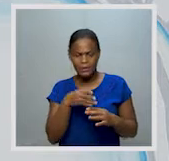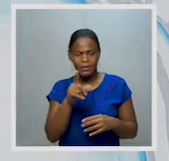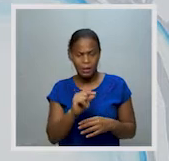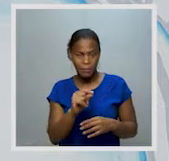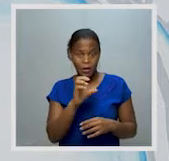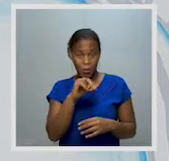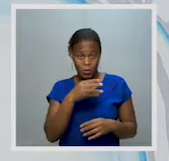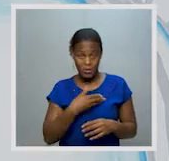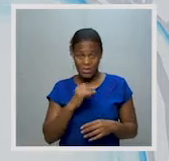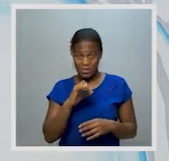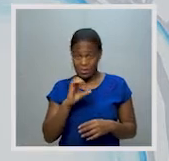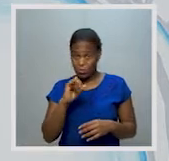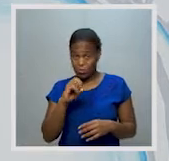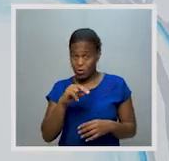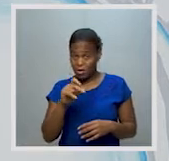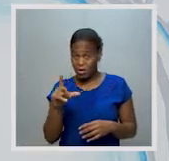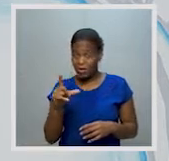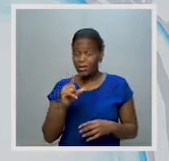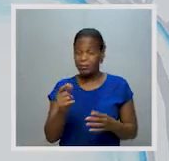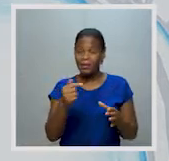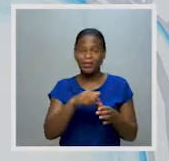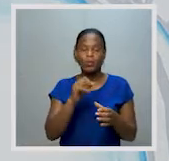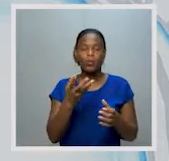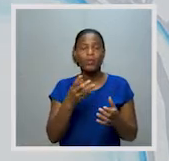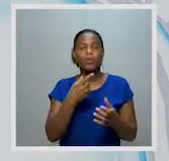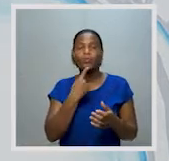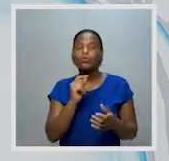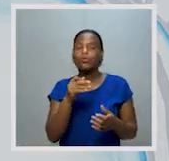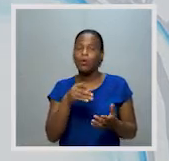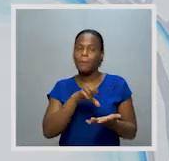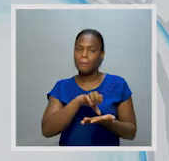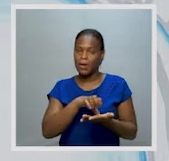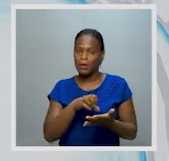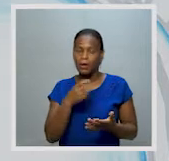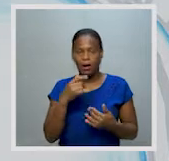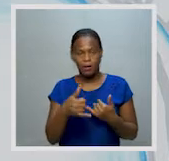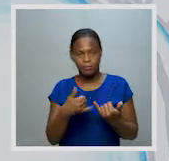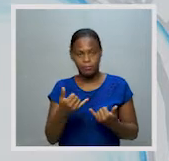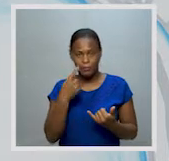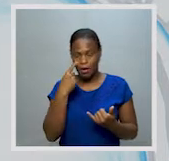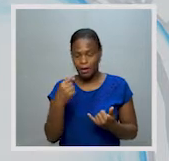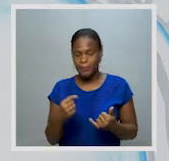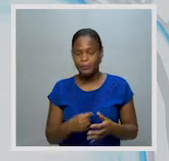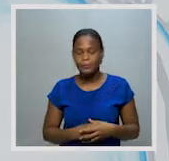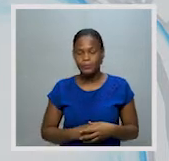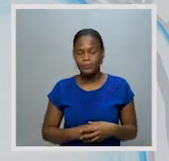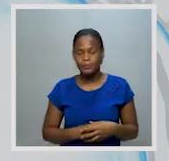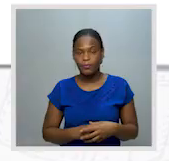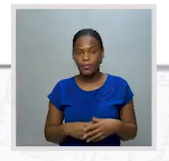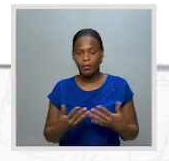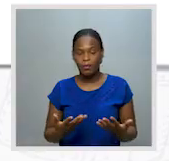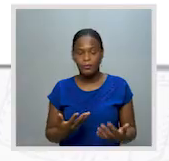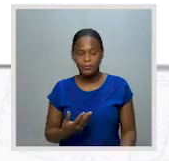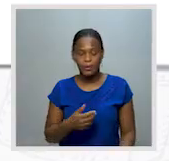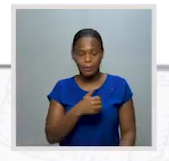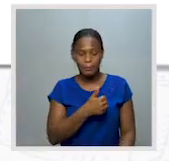também entra enquanto pronome clítico, ou seja, oblíquo. E agora veja a